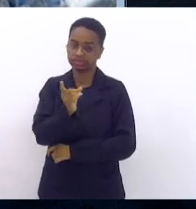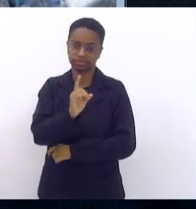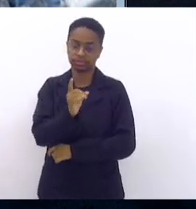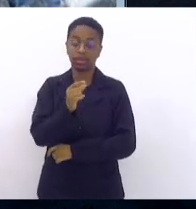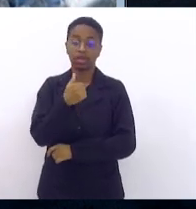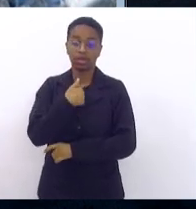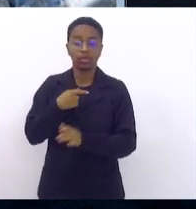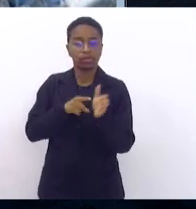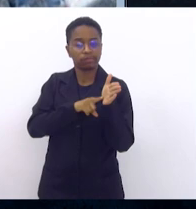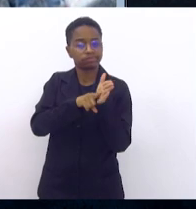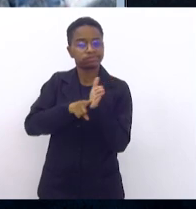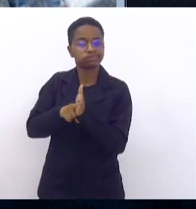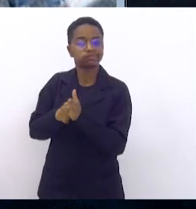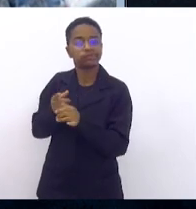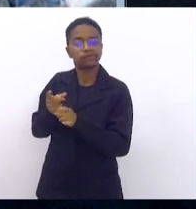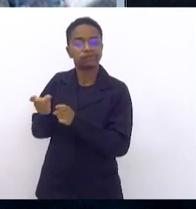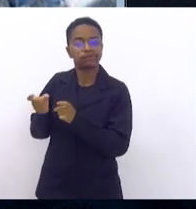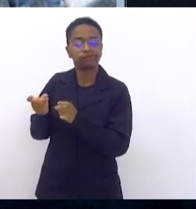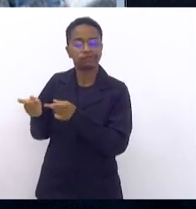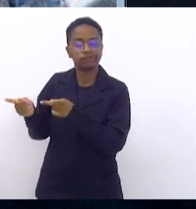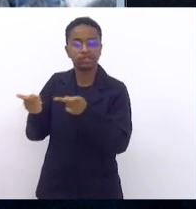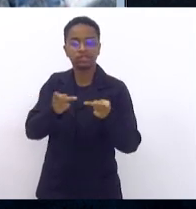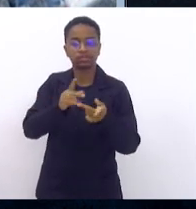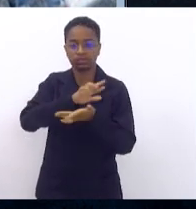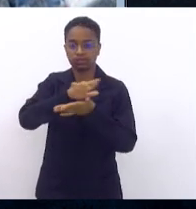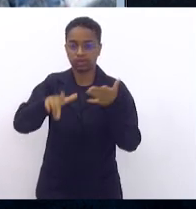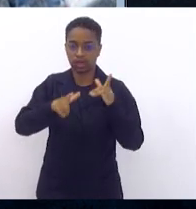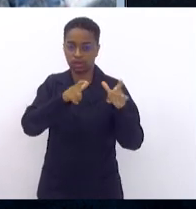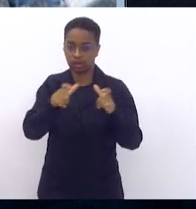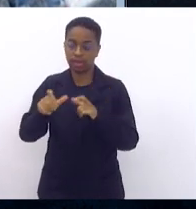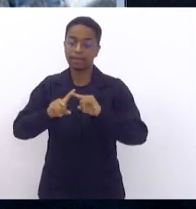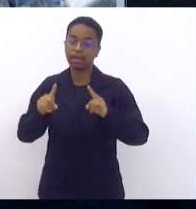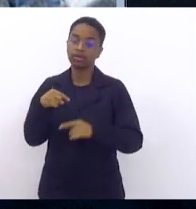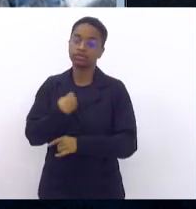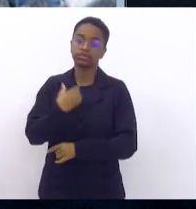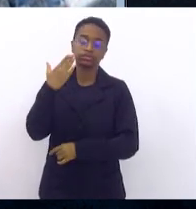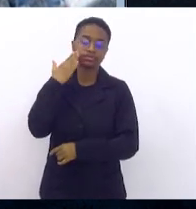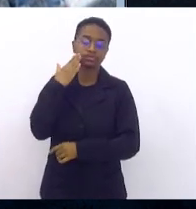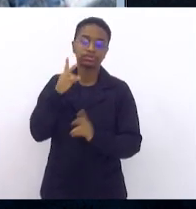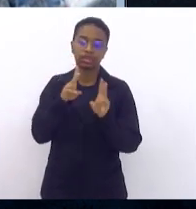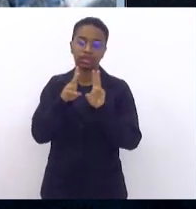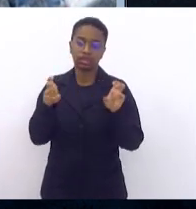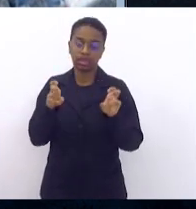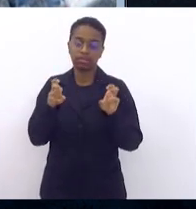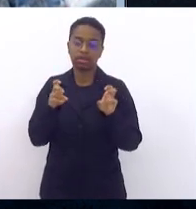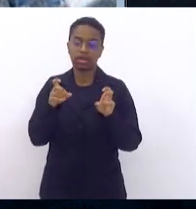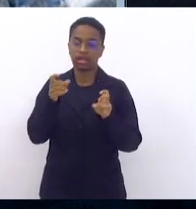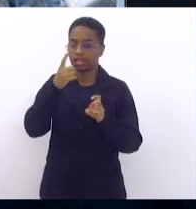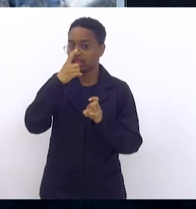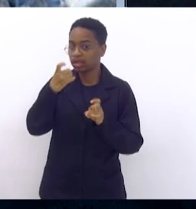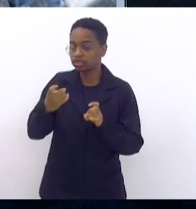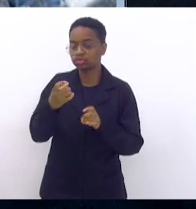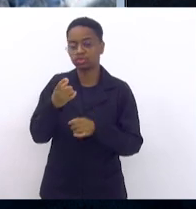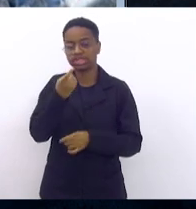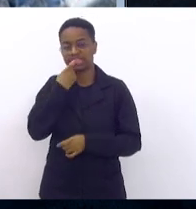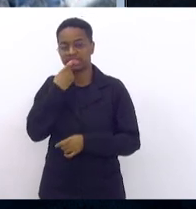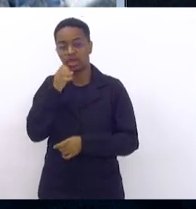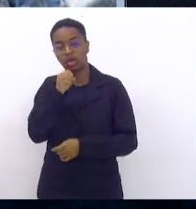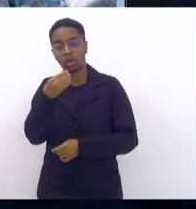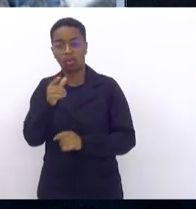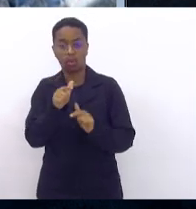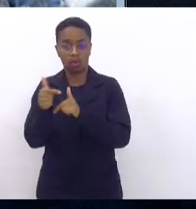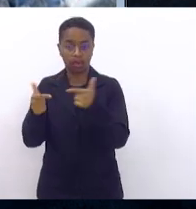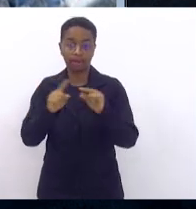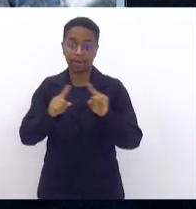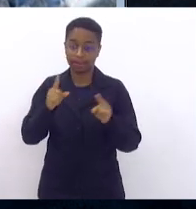eu ando esse país e vou até fora do país e a gente sabe que a questão de resíduo seja ele o plástico ou outros mas o plástico